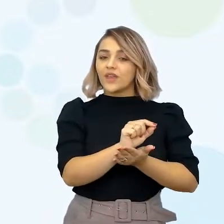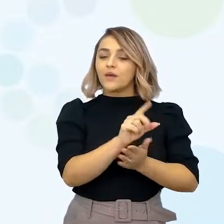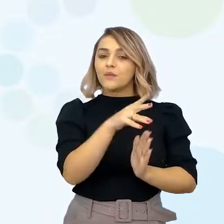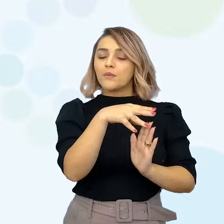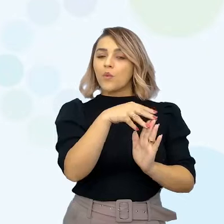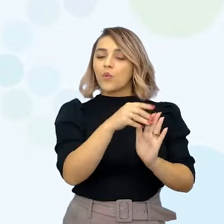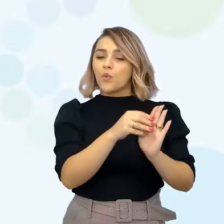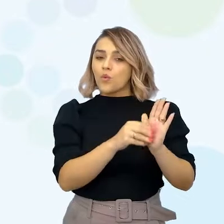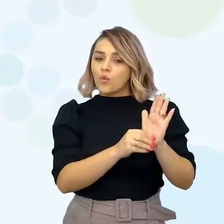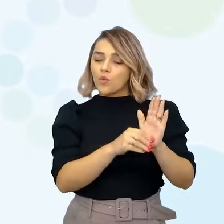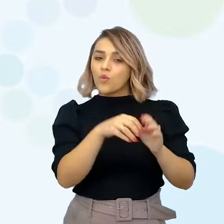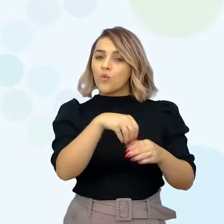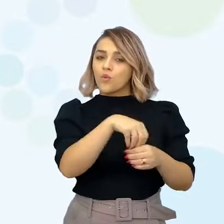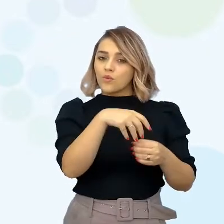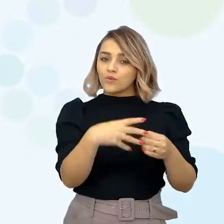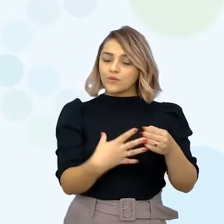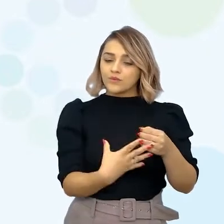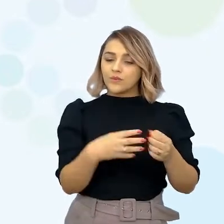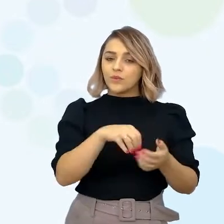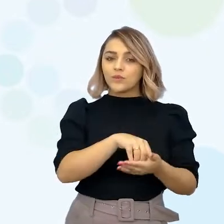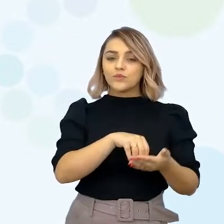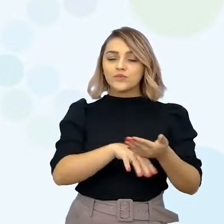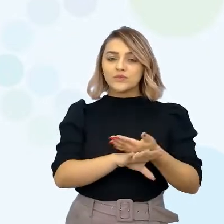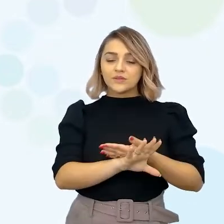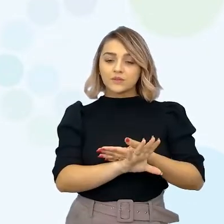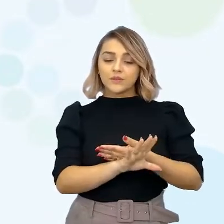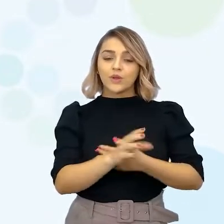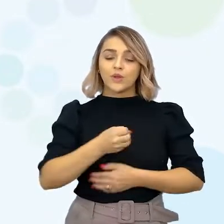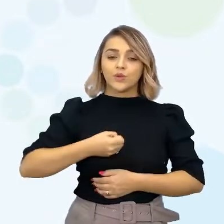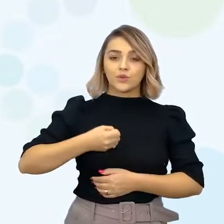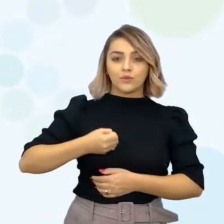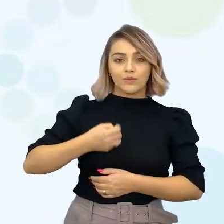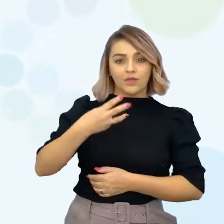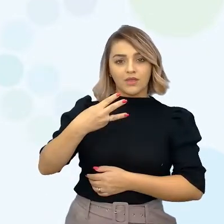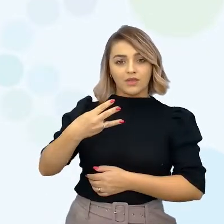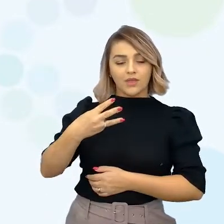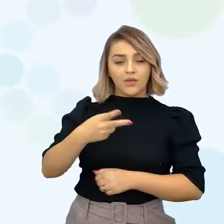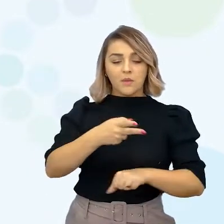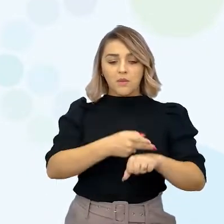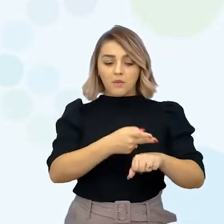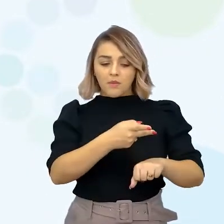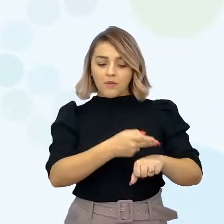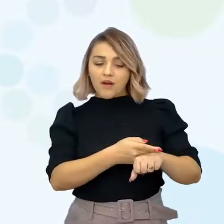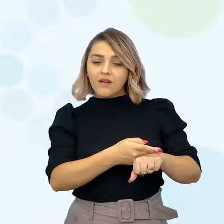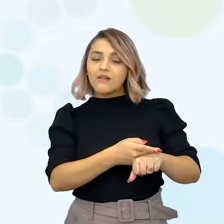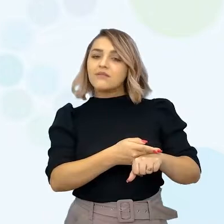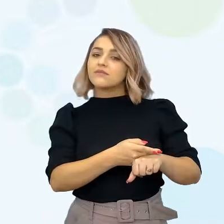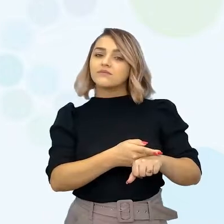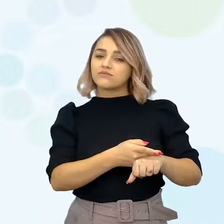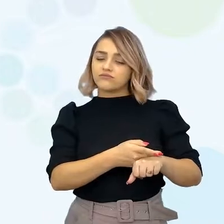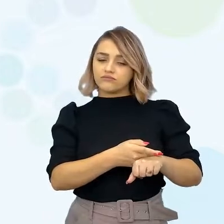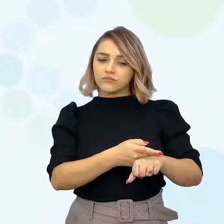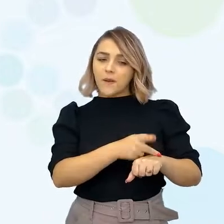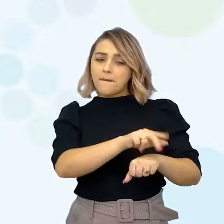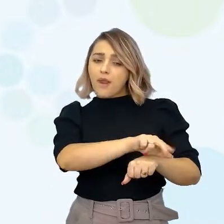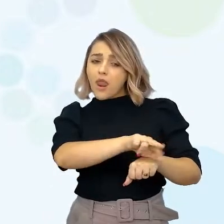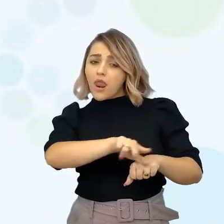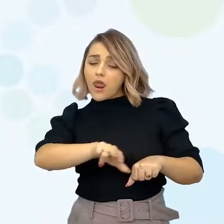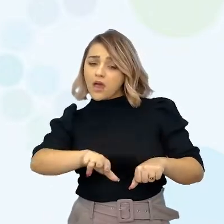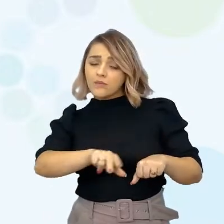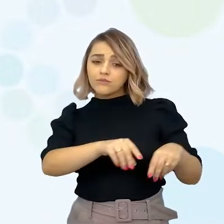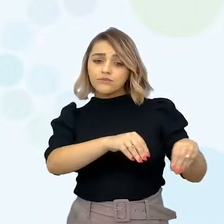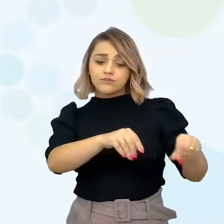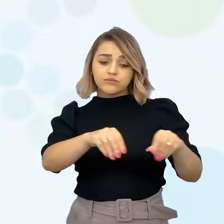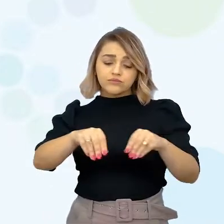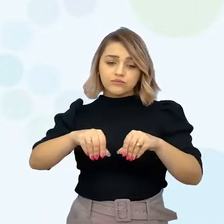ambiente, componente curricular número 3, das rochas ao solo, entenda essa transformação.